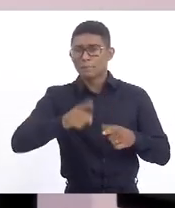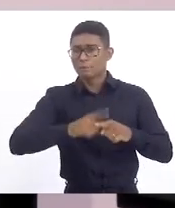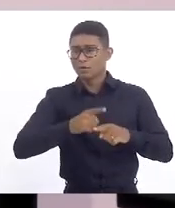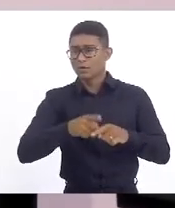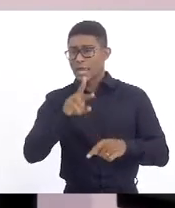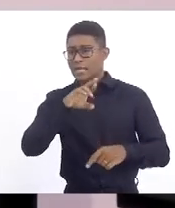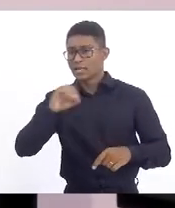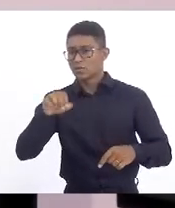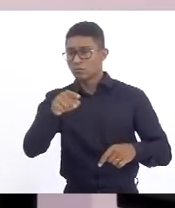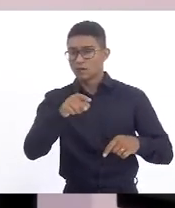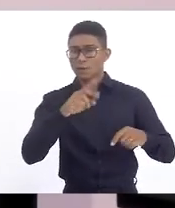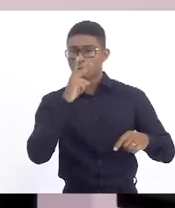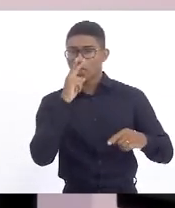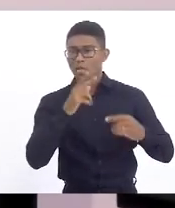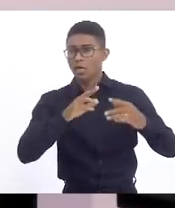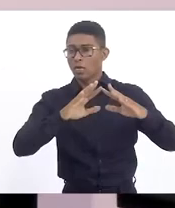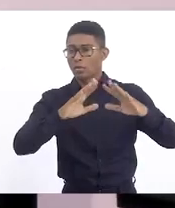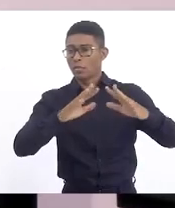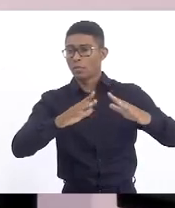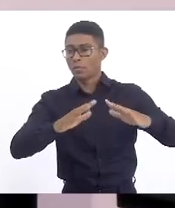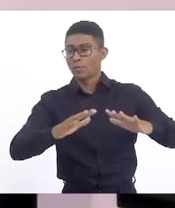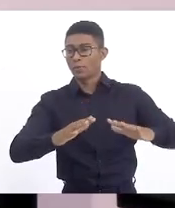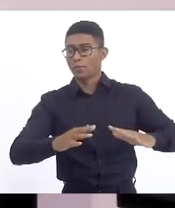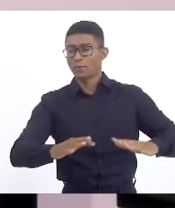foi perdendo a sua estrutura